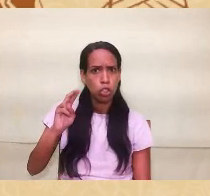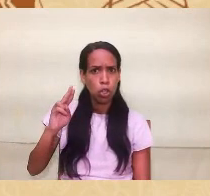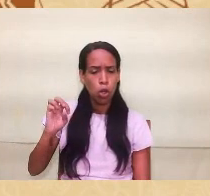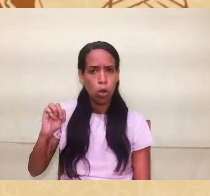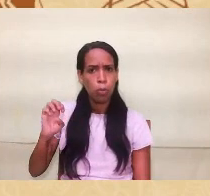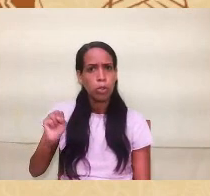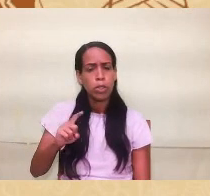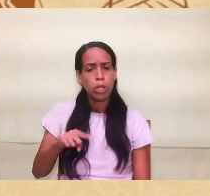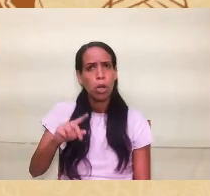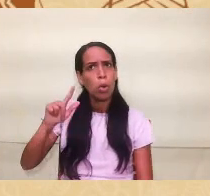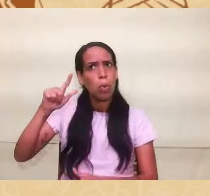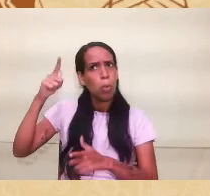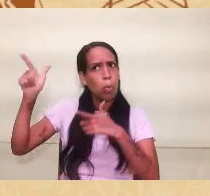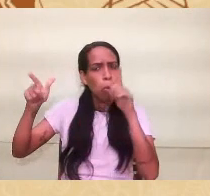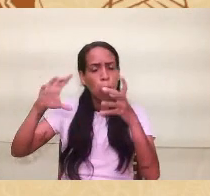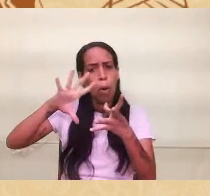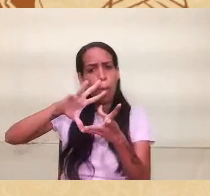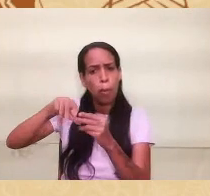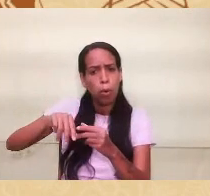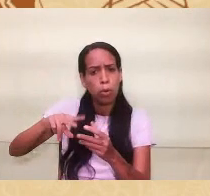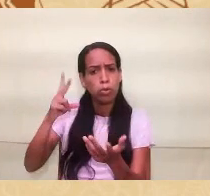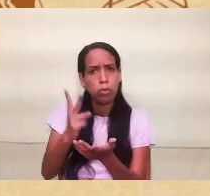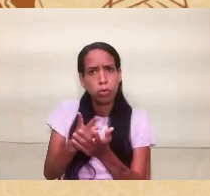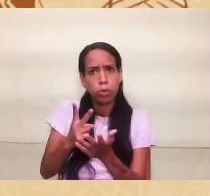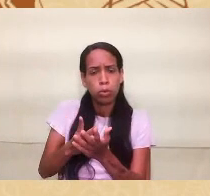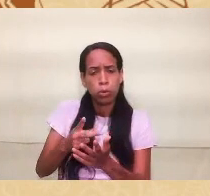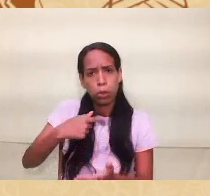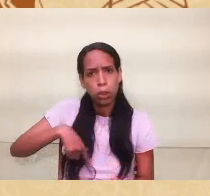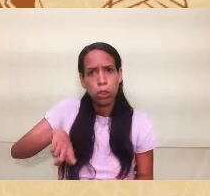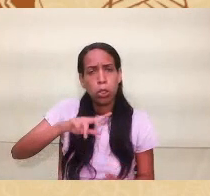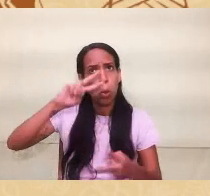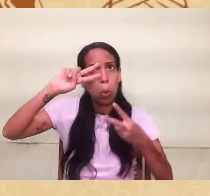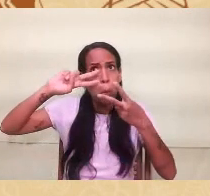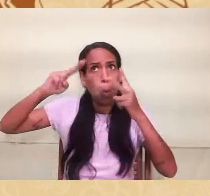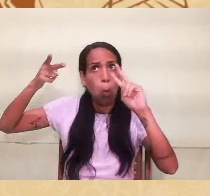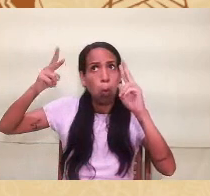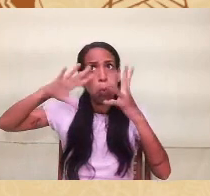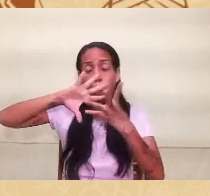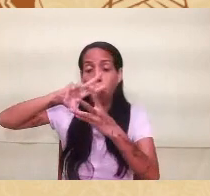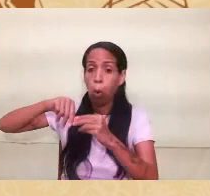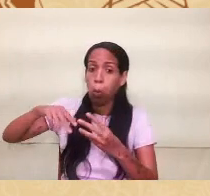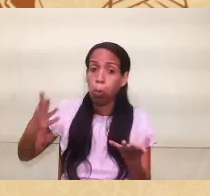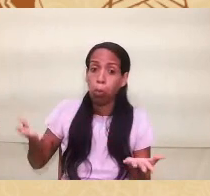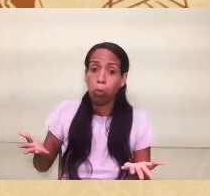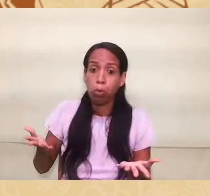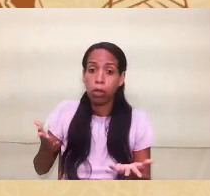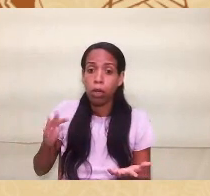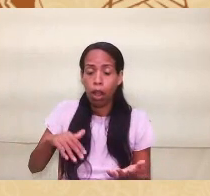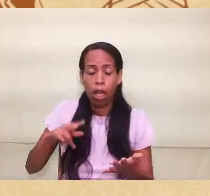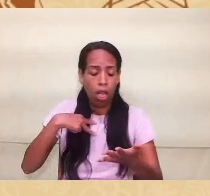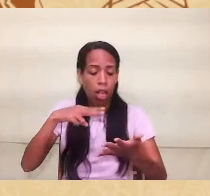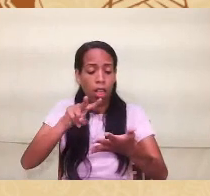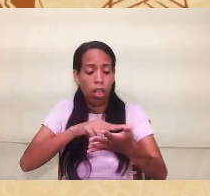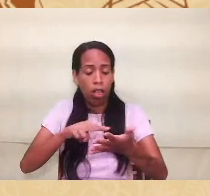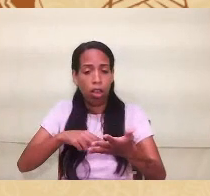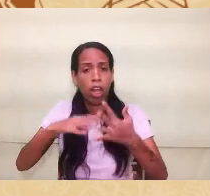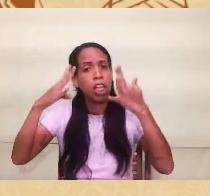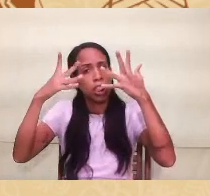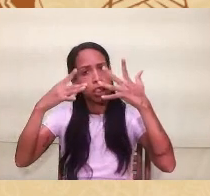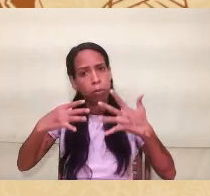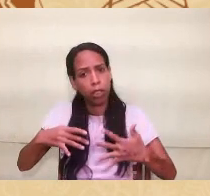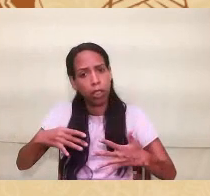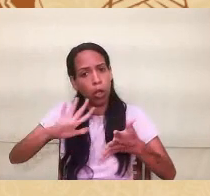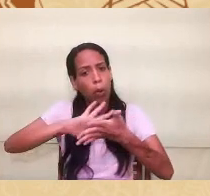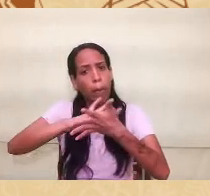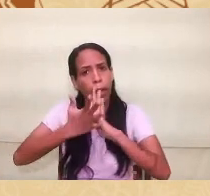possível, e por nós sermos já um outro mundo possível, isso, na minha leitura, explica o